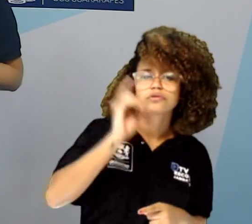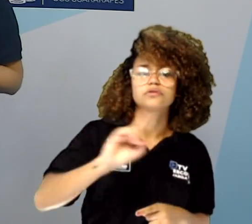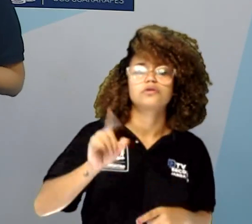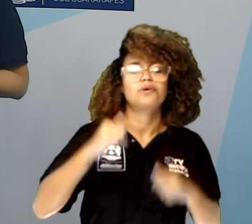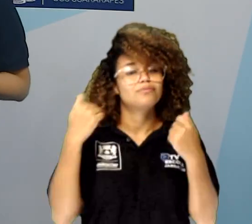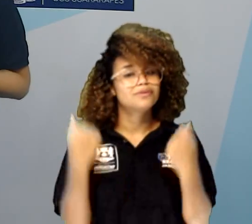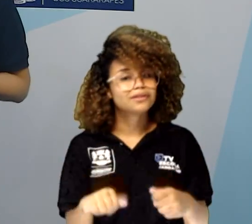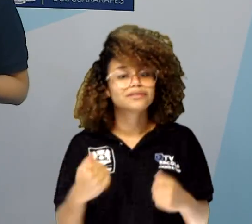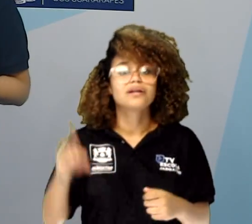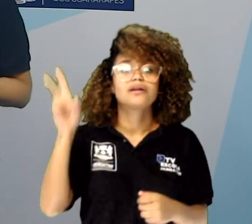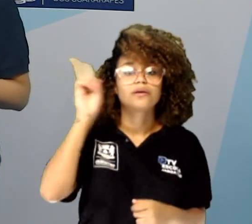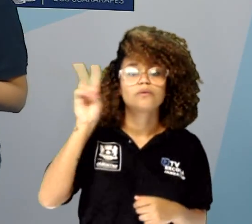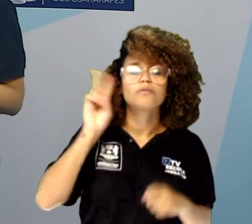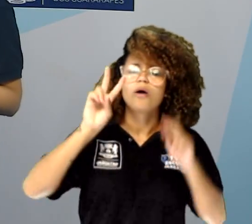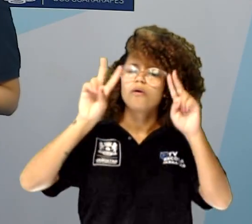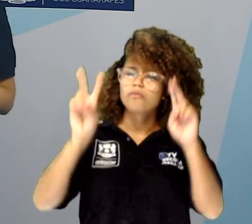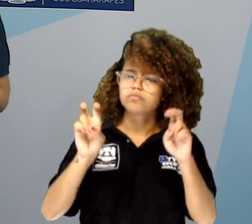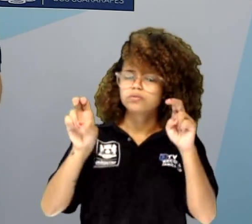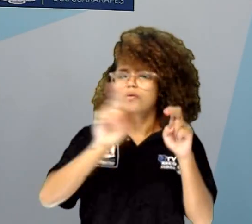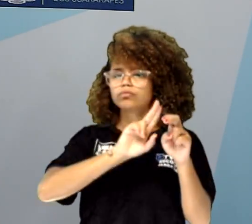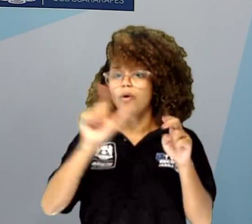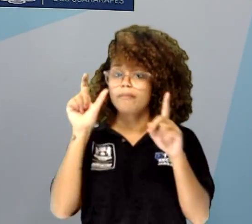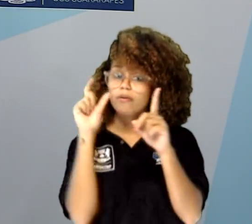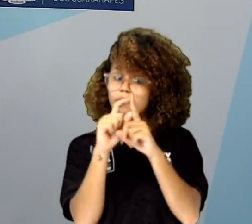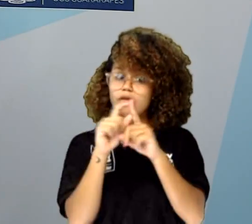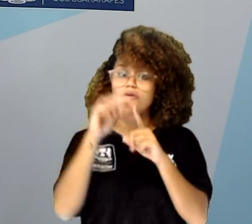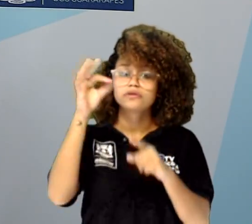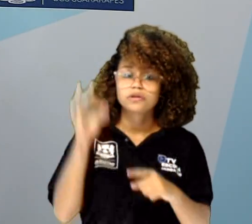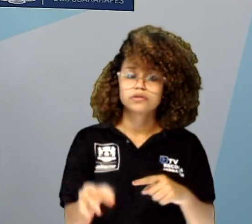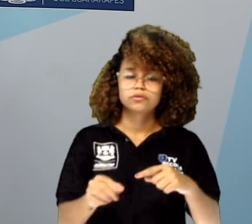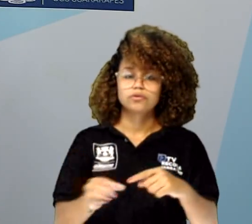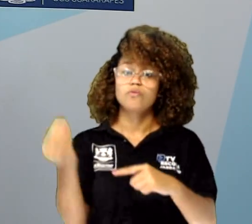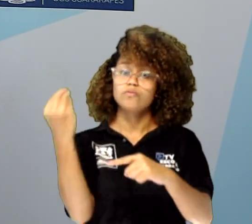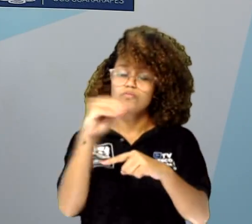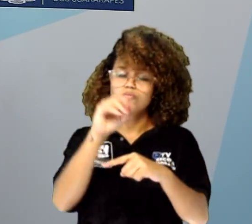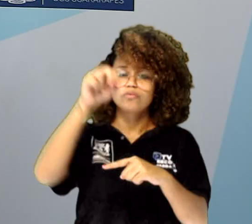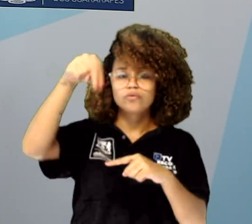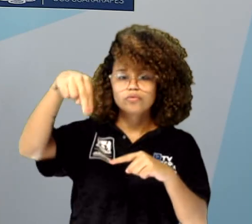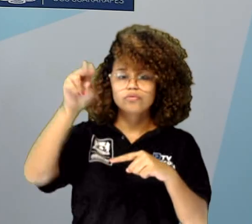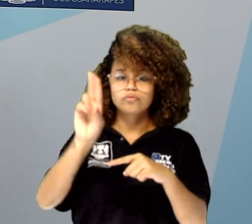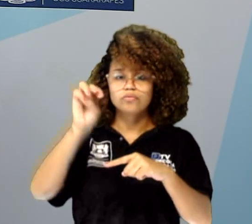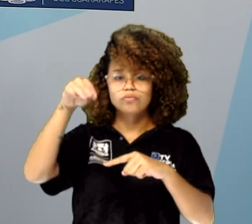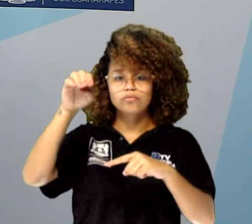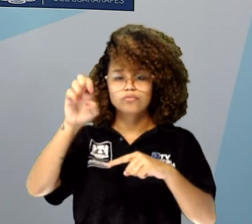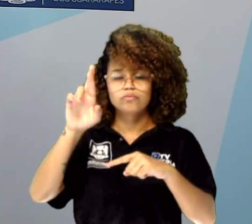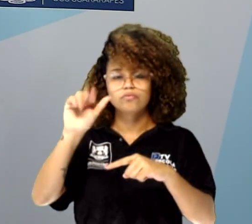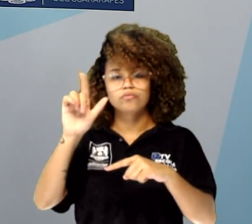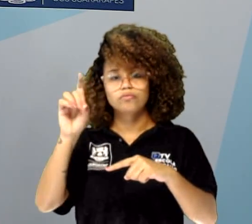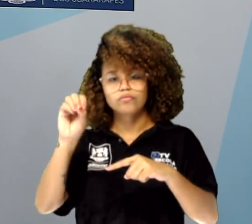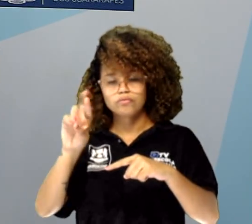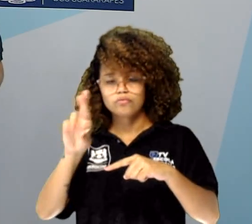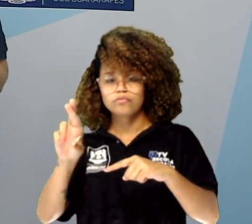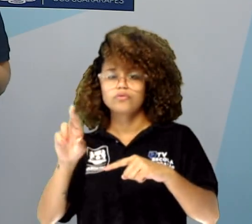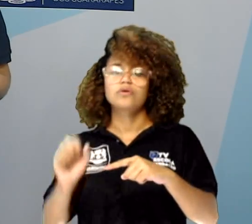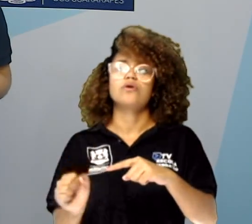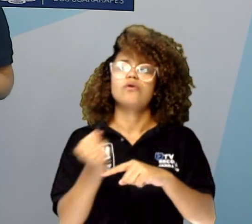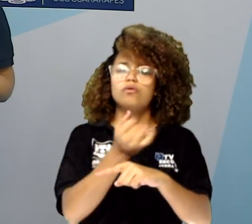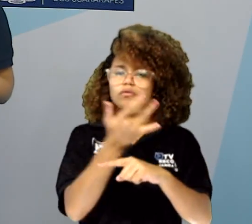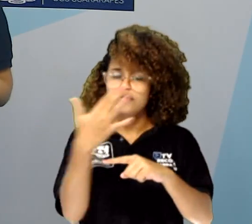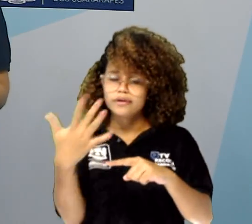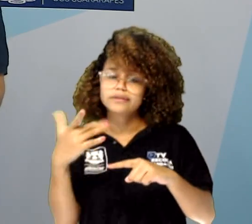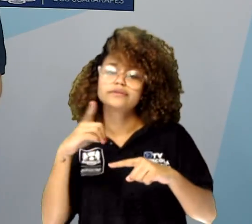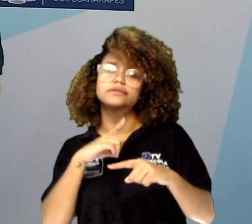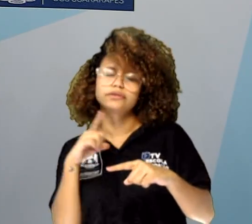dos termos corretos de chamar isso. O numerador é o número que fica em cima, a quantidade de partes que eu estou